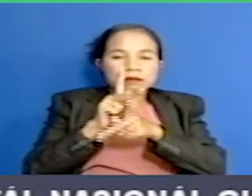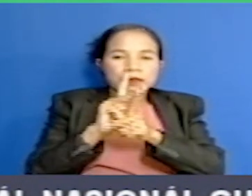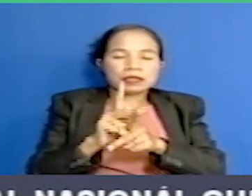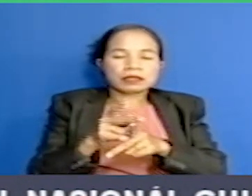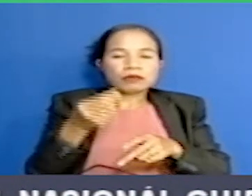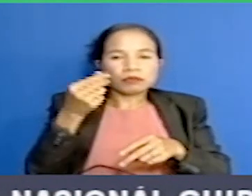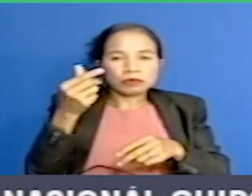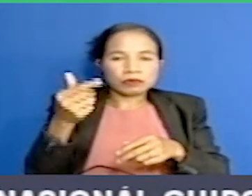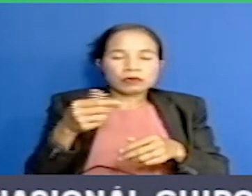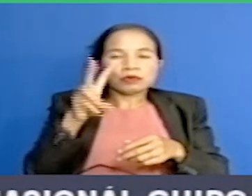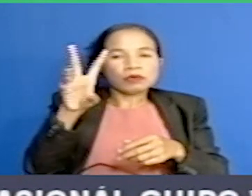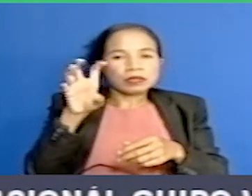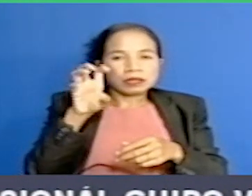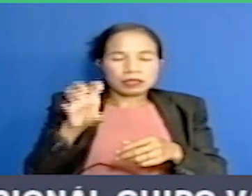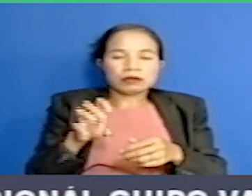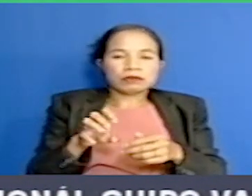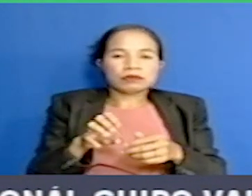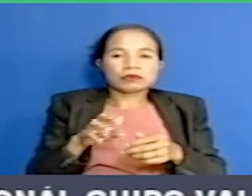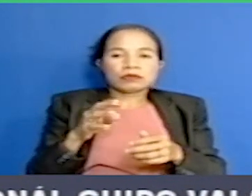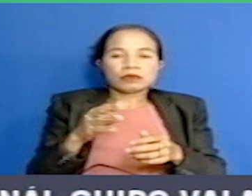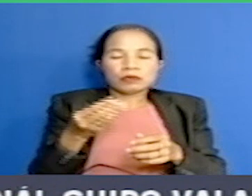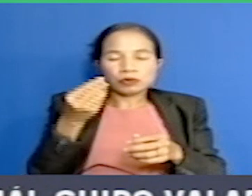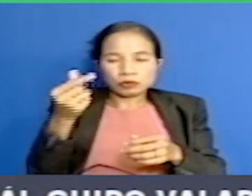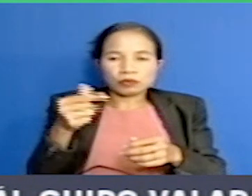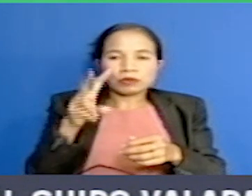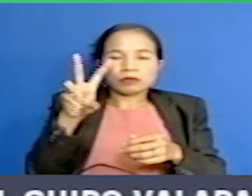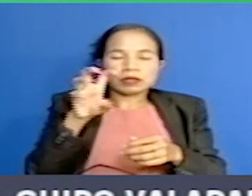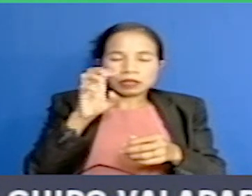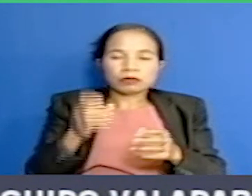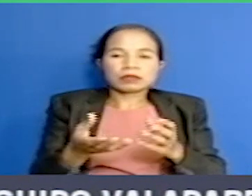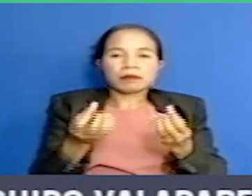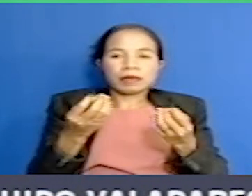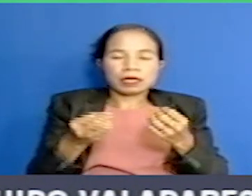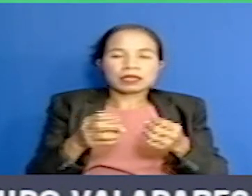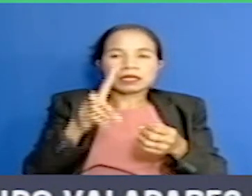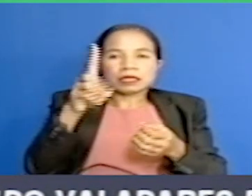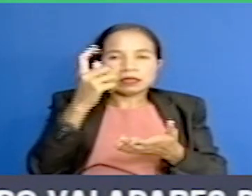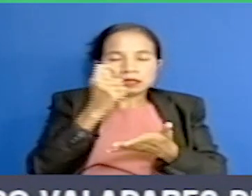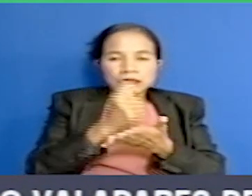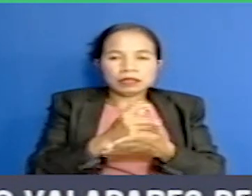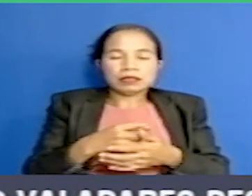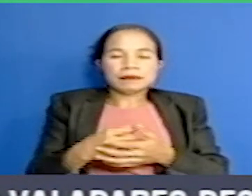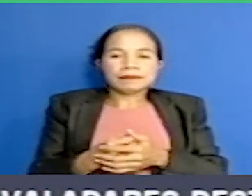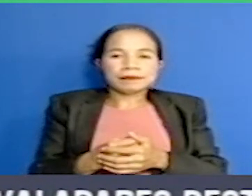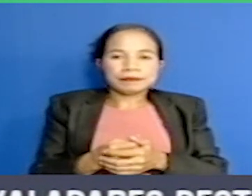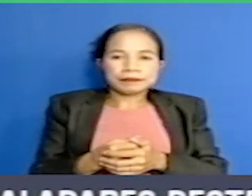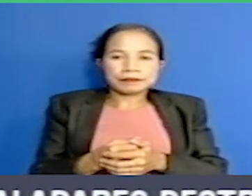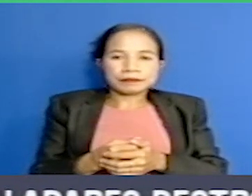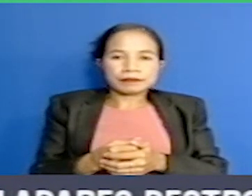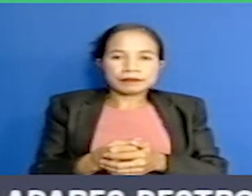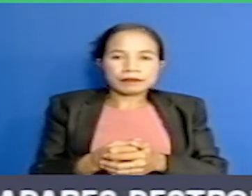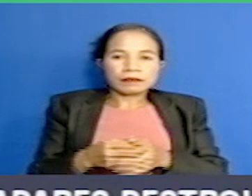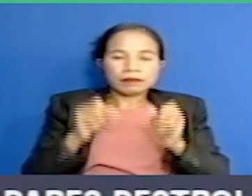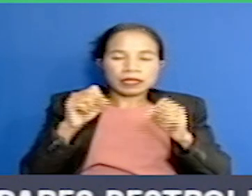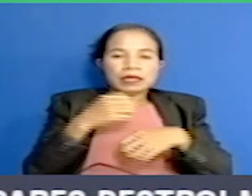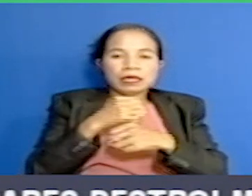mínimo 200, máximo 10,000 para a minha membro Sira e contribuição boa para a minha membro agricultora Sira, pela halo